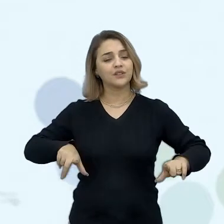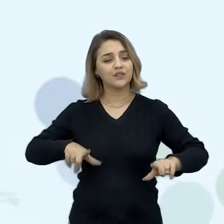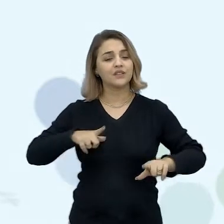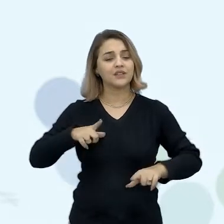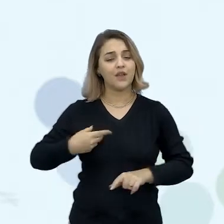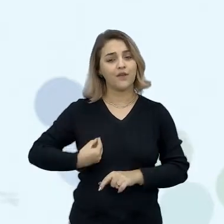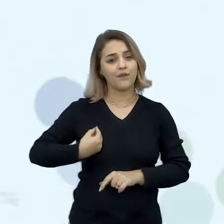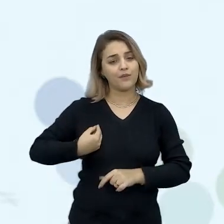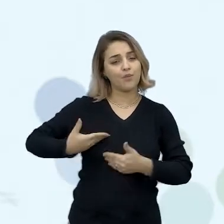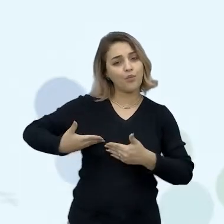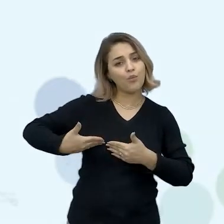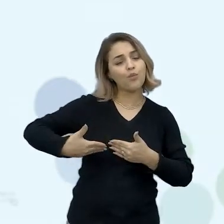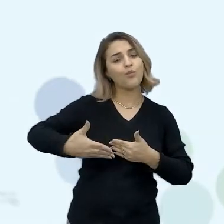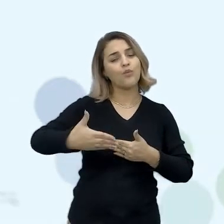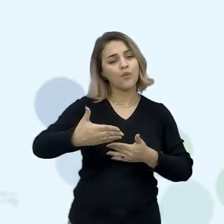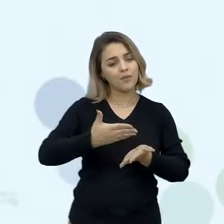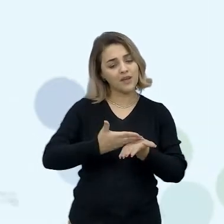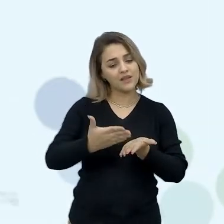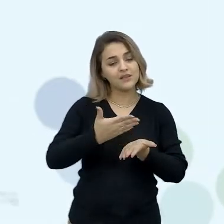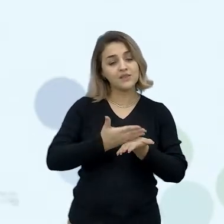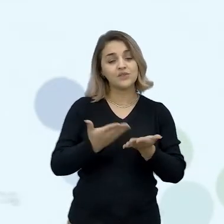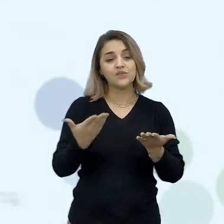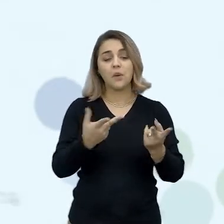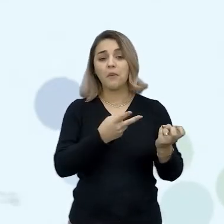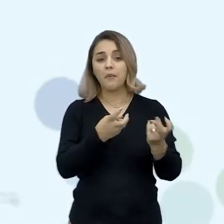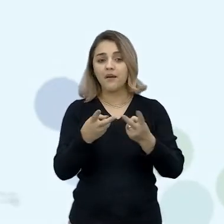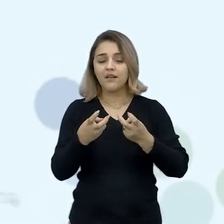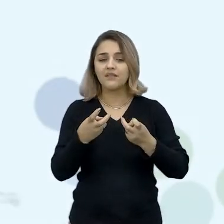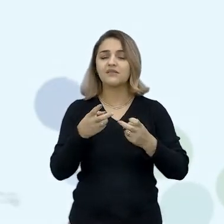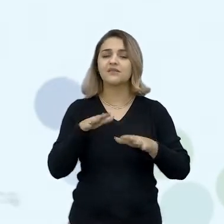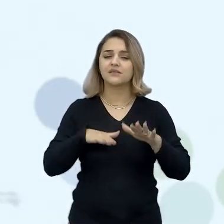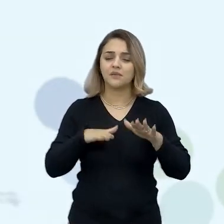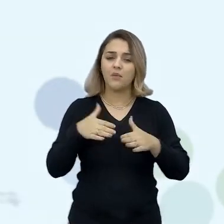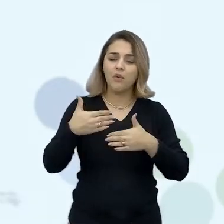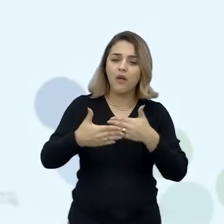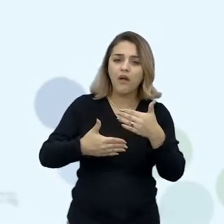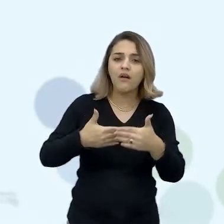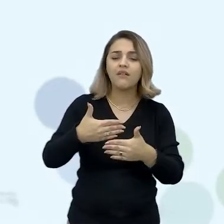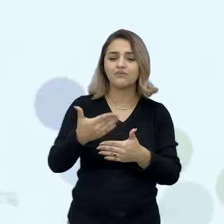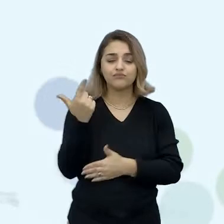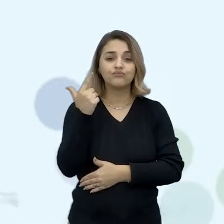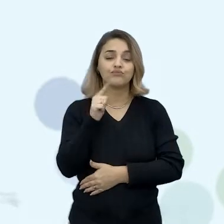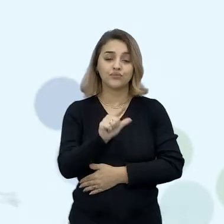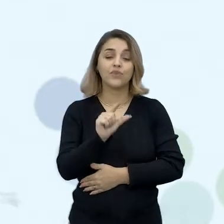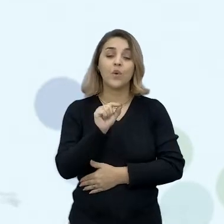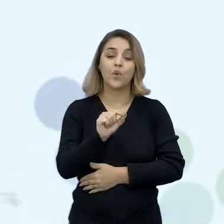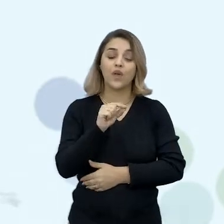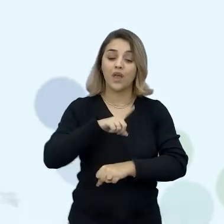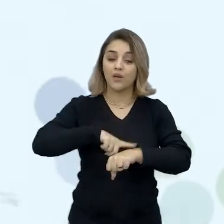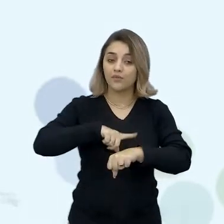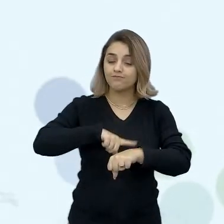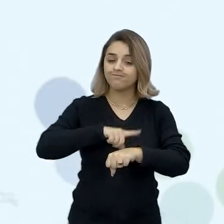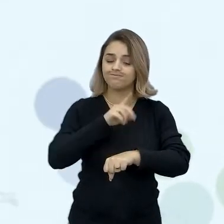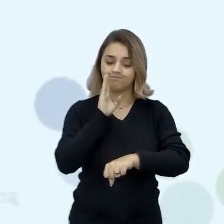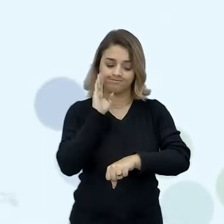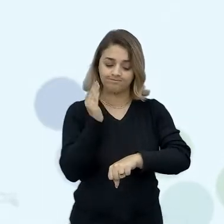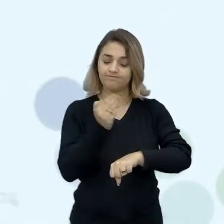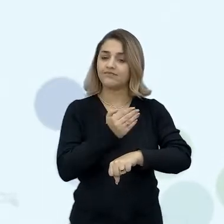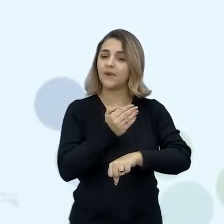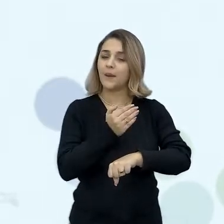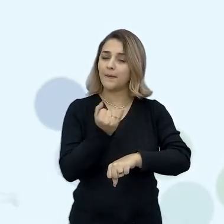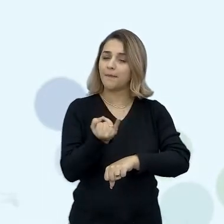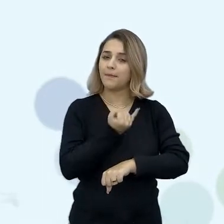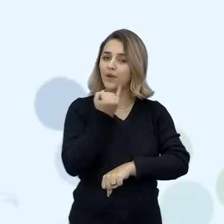início do processo. Vimos também que para esse processo acontecer, o tempo é um fator importante. Para a formação